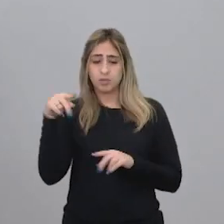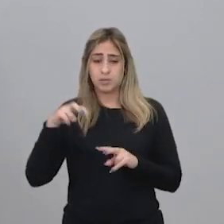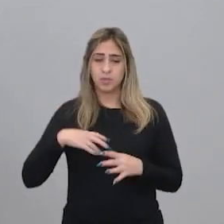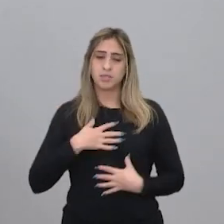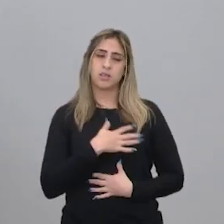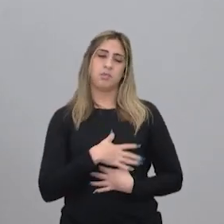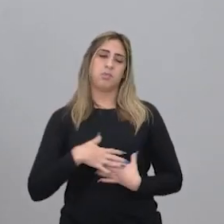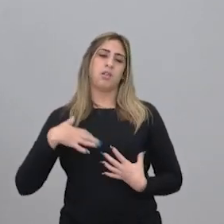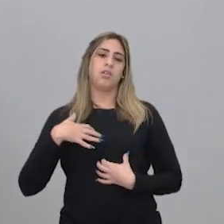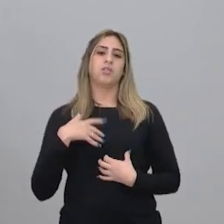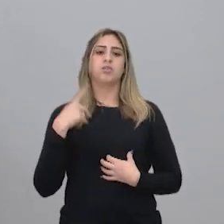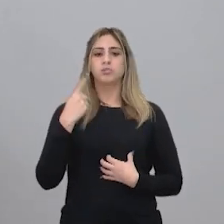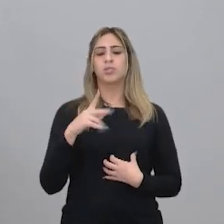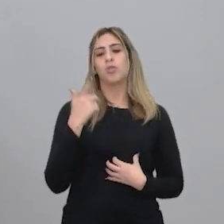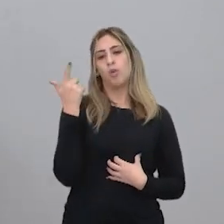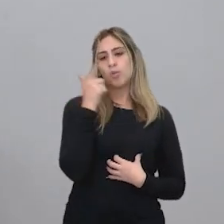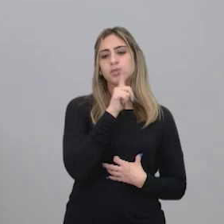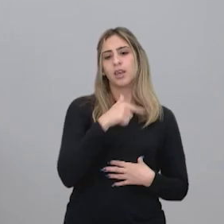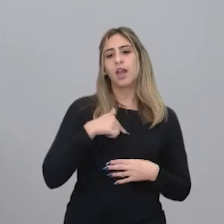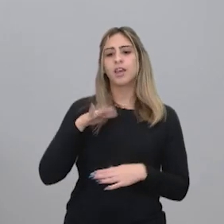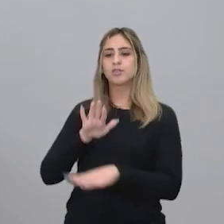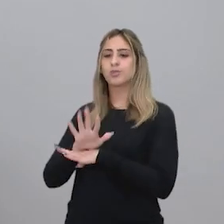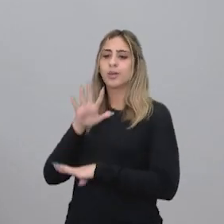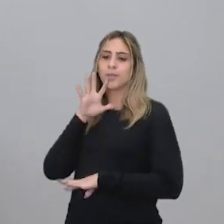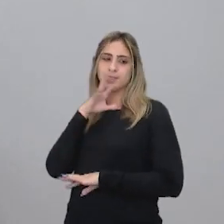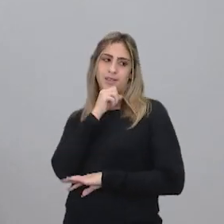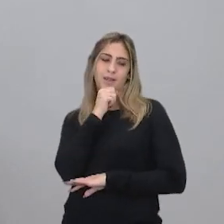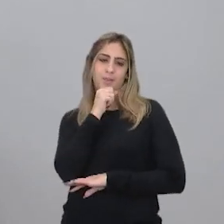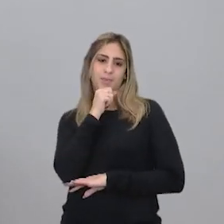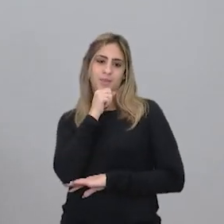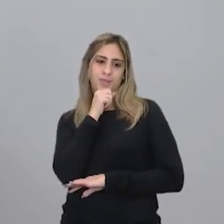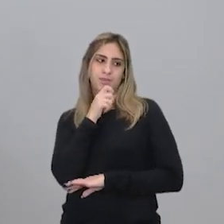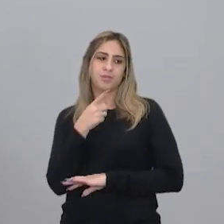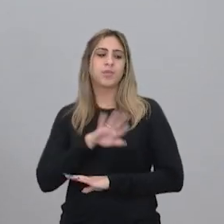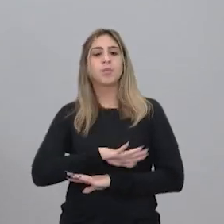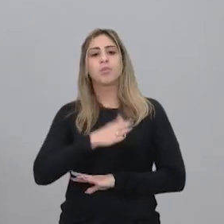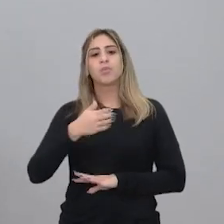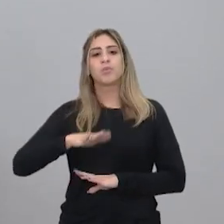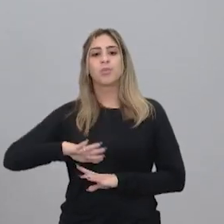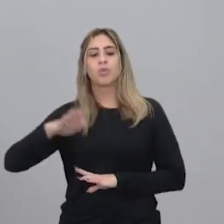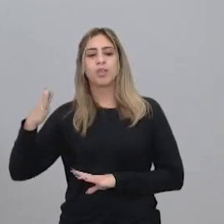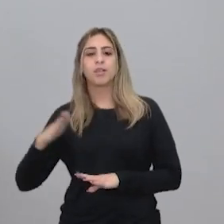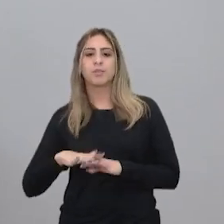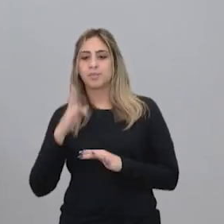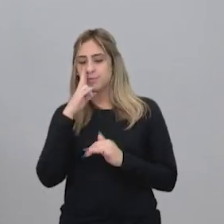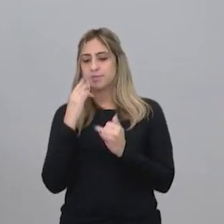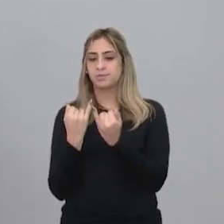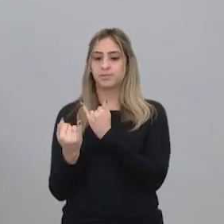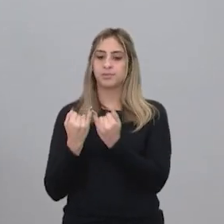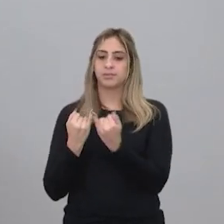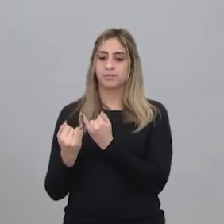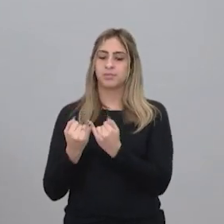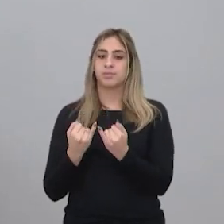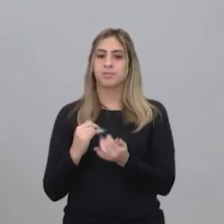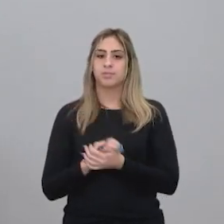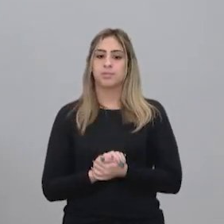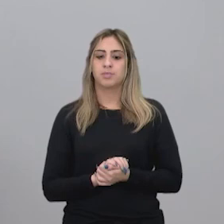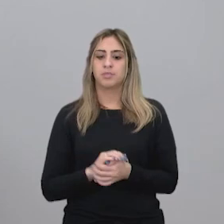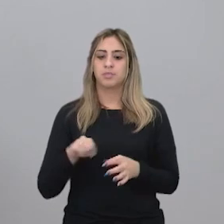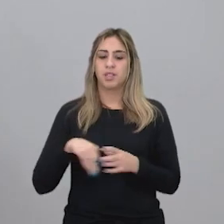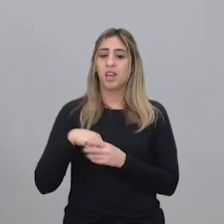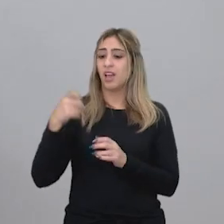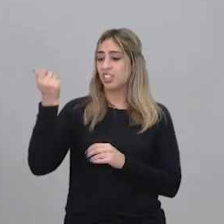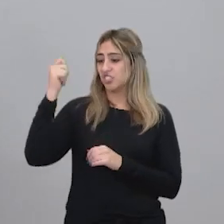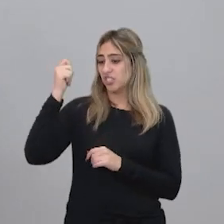passa mal, a tua chance de sair de lá é muito mais rápido que se você for numa montanha, por exemplo, que é parecido, que é o Mercedário, que fica na